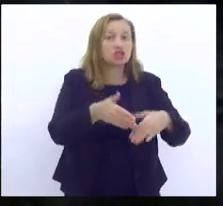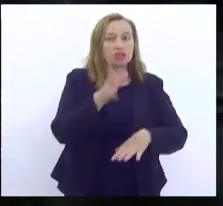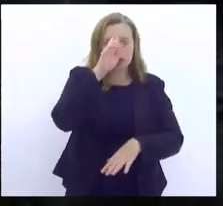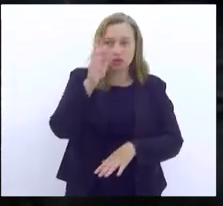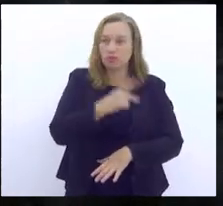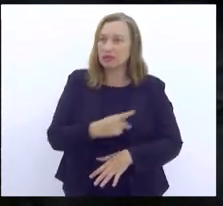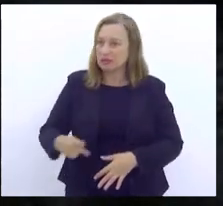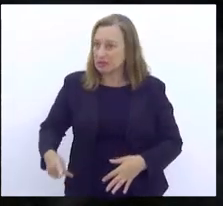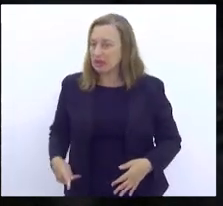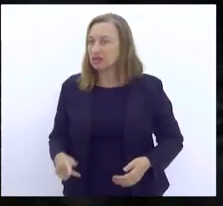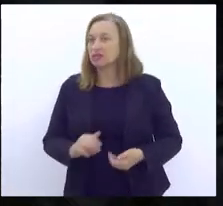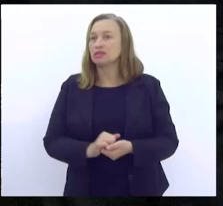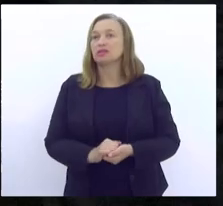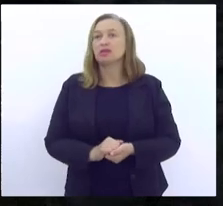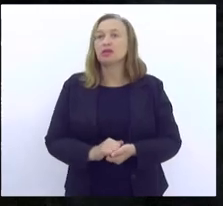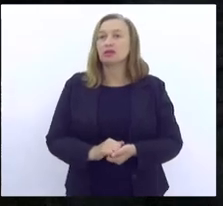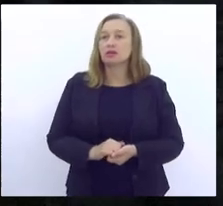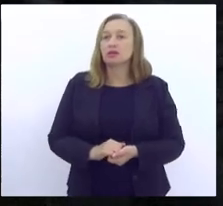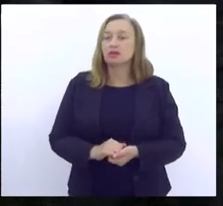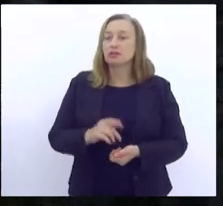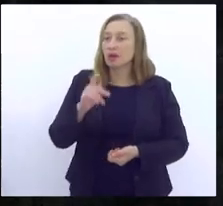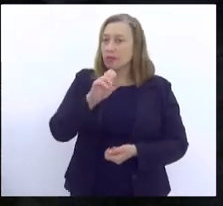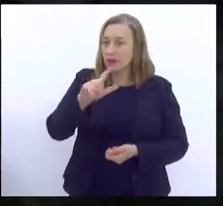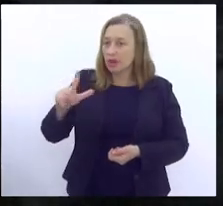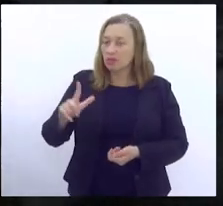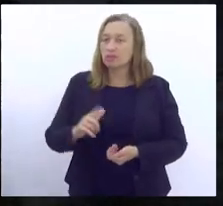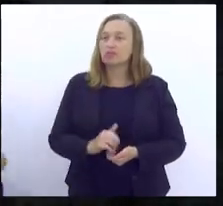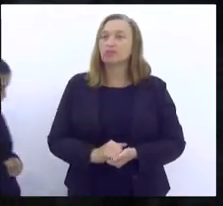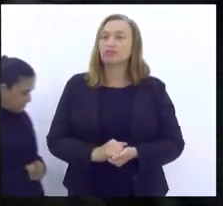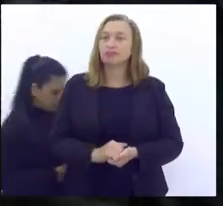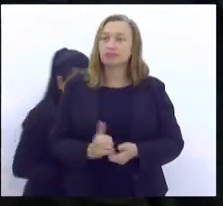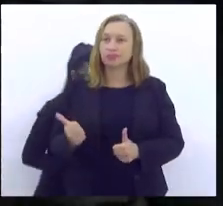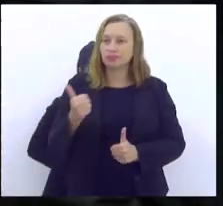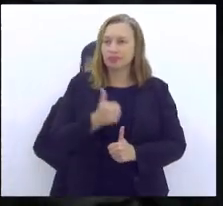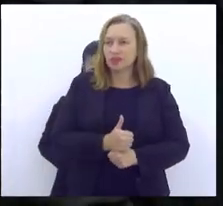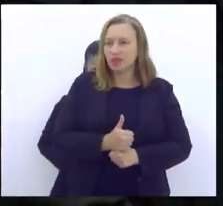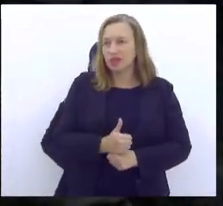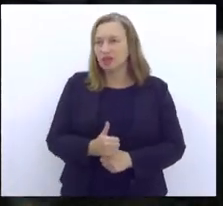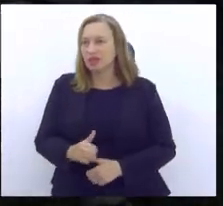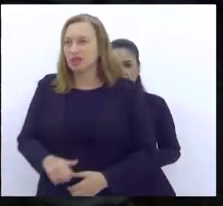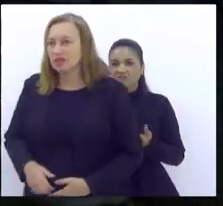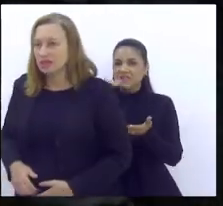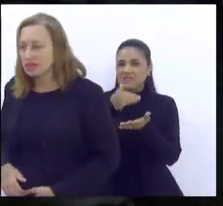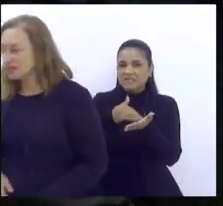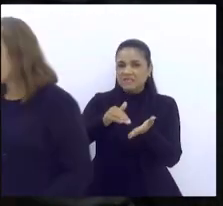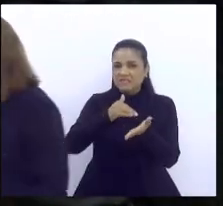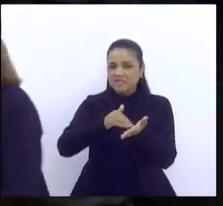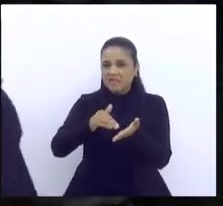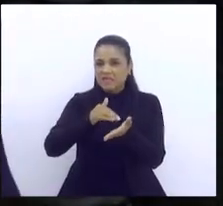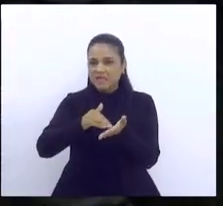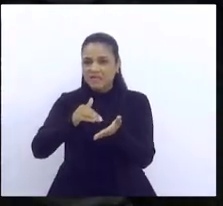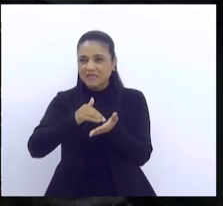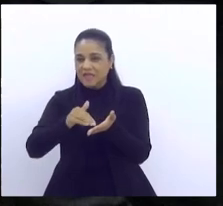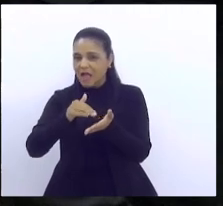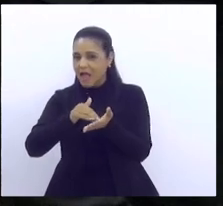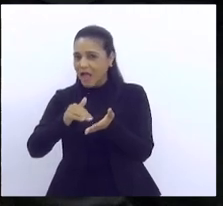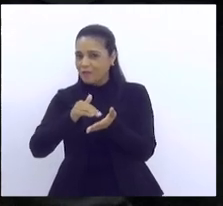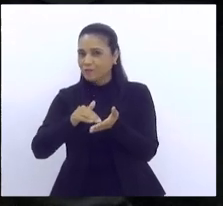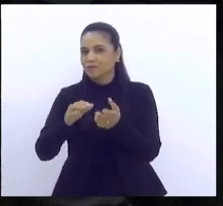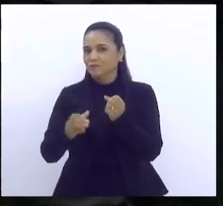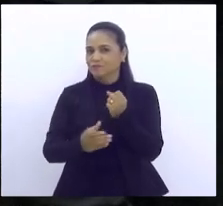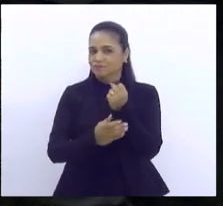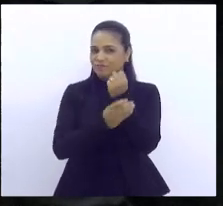É como disse o Pobel, é gente, secretários pardos de segurança pública nós